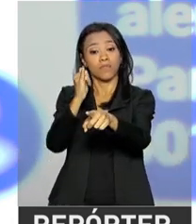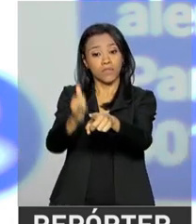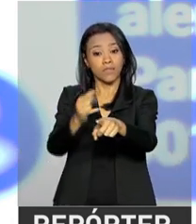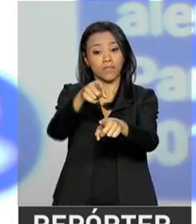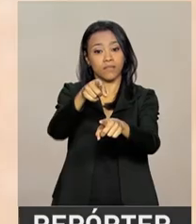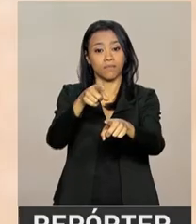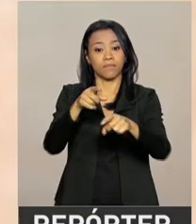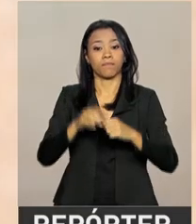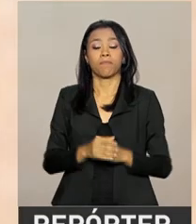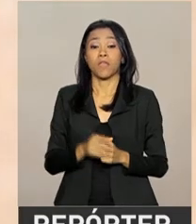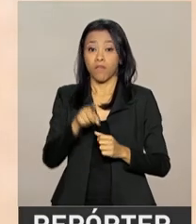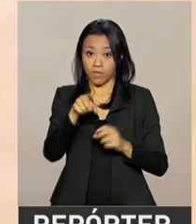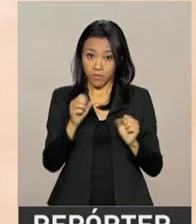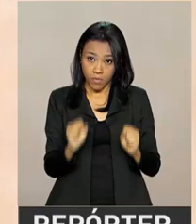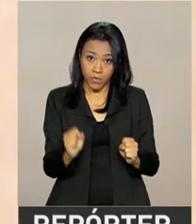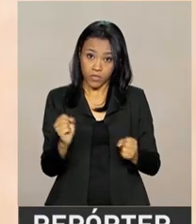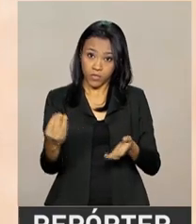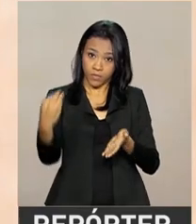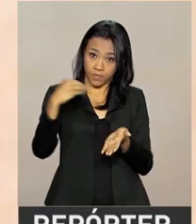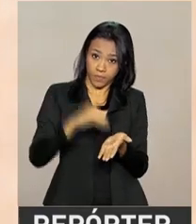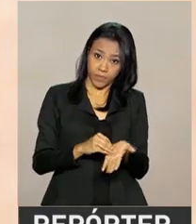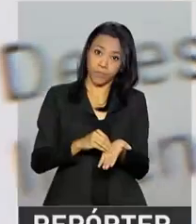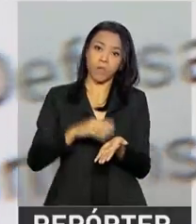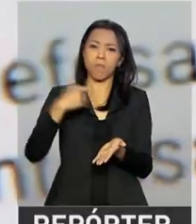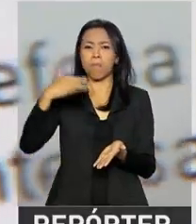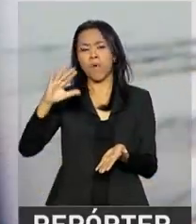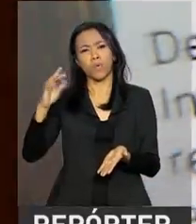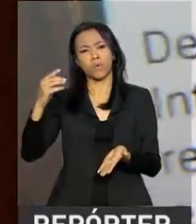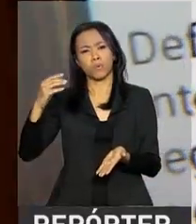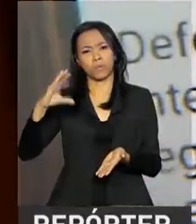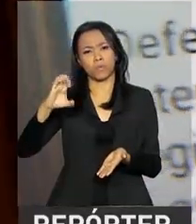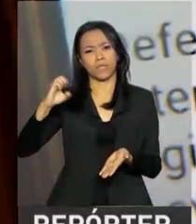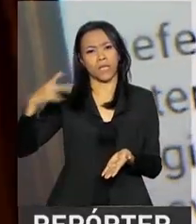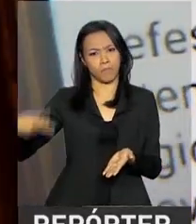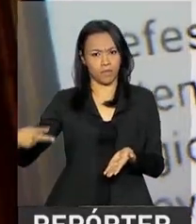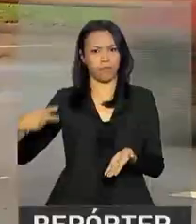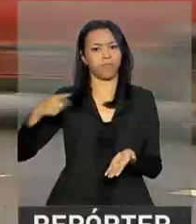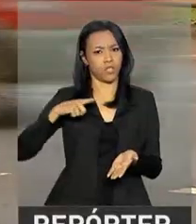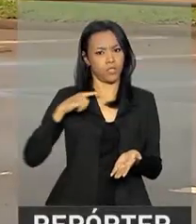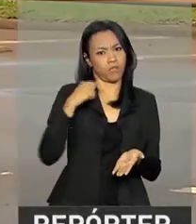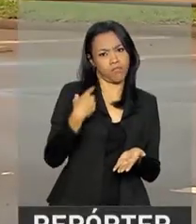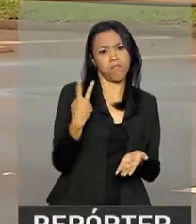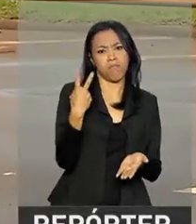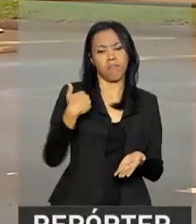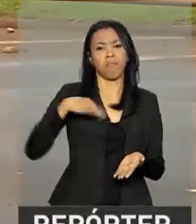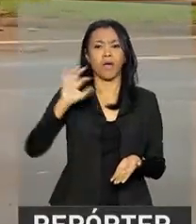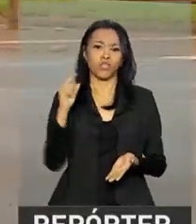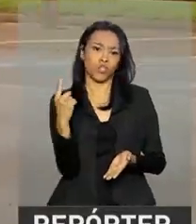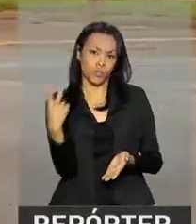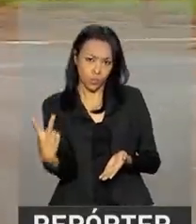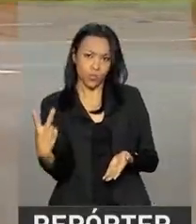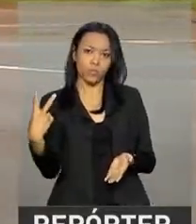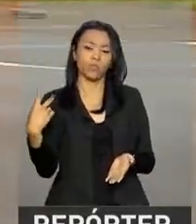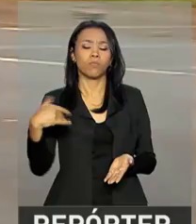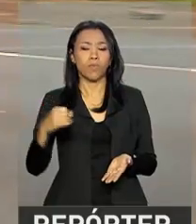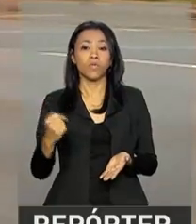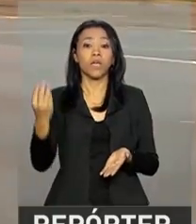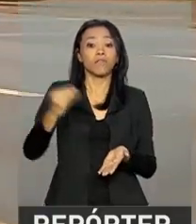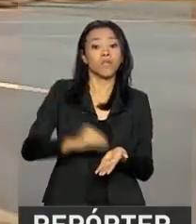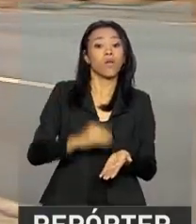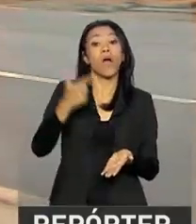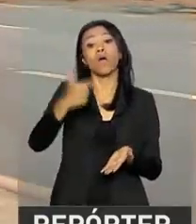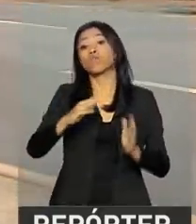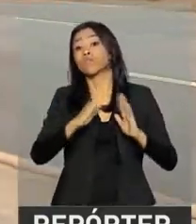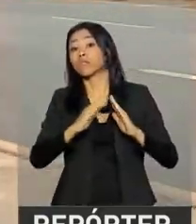do SMS. Você pode cadastrar mais de um CEP e, assim, receber os alertas sobre os locais onde você mora, trabalha ou estuda,